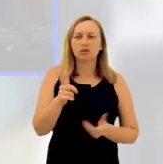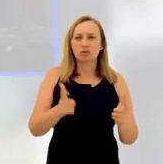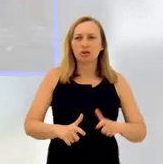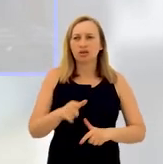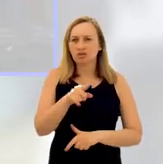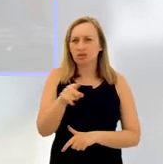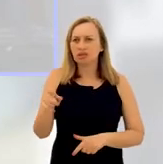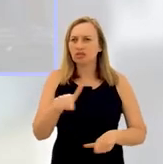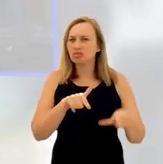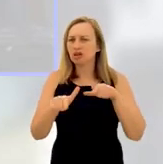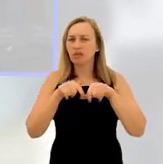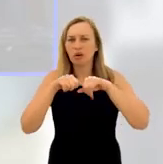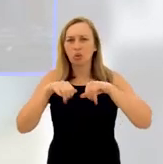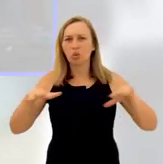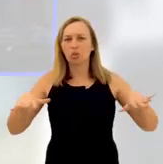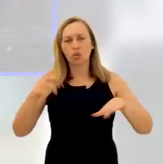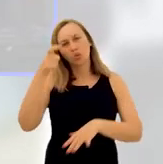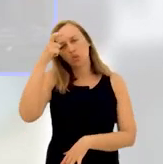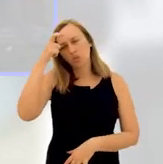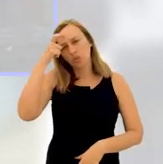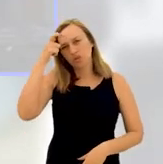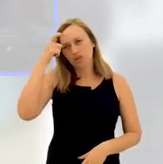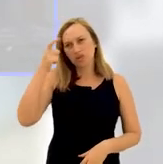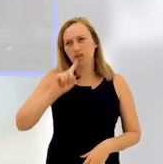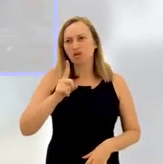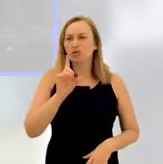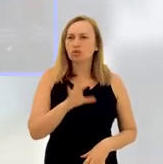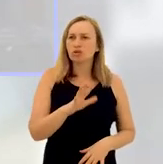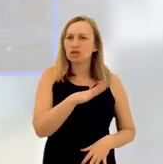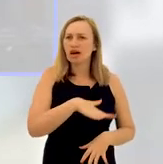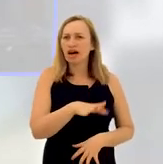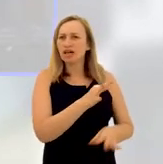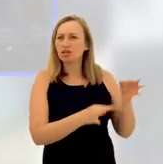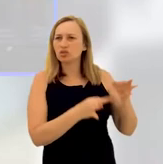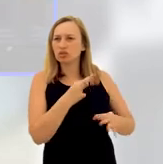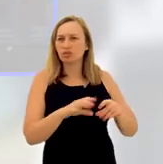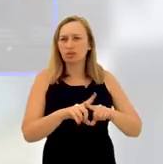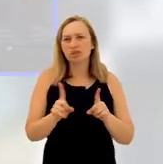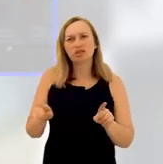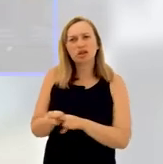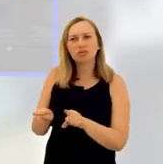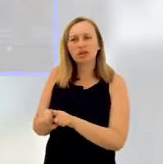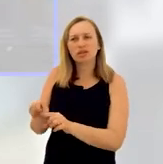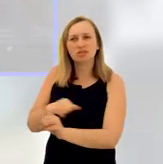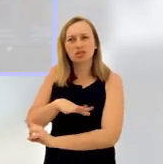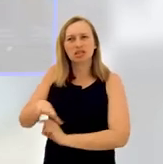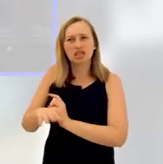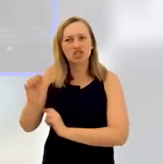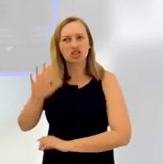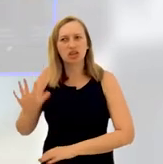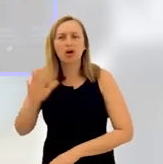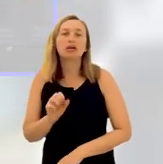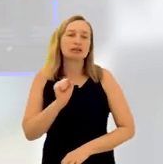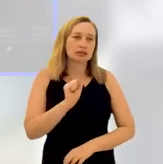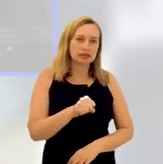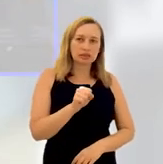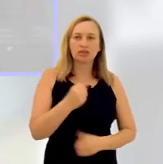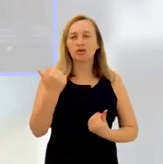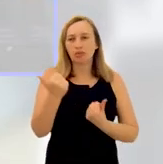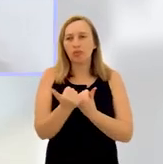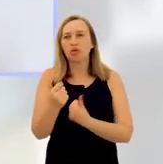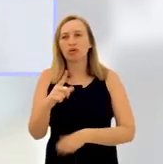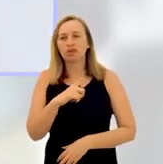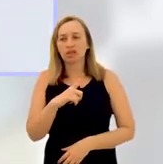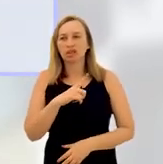vocês? Houve algum trabalho de divulgação, de conscientização, não só do meio jurídico, mas também da população? Sim, a